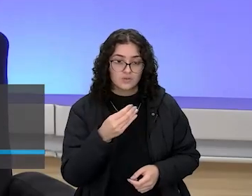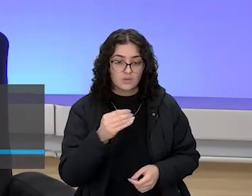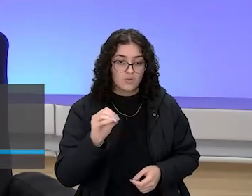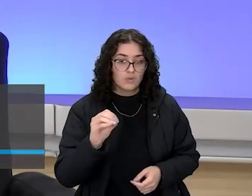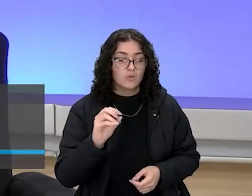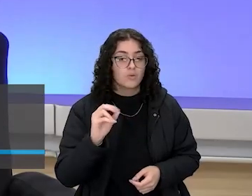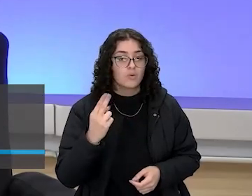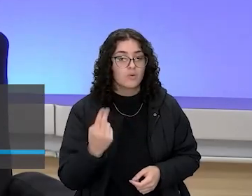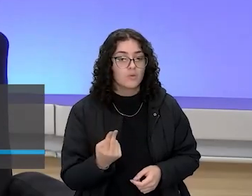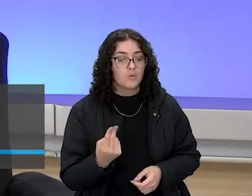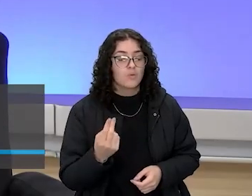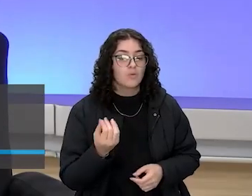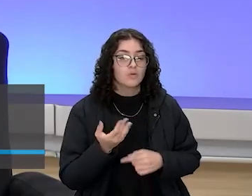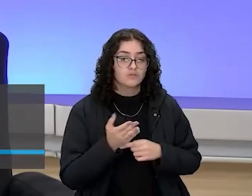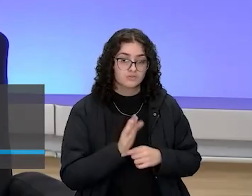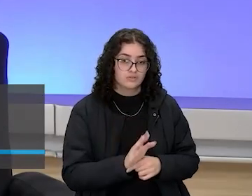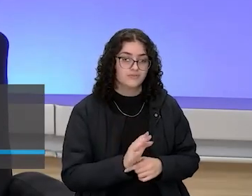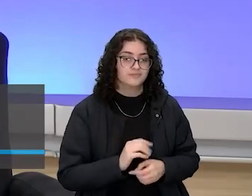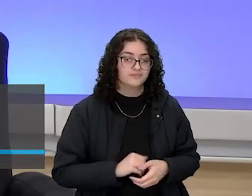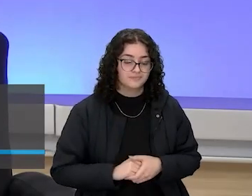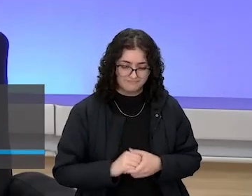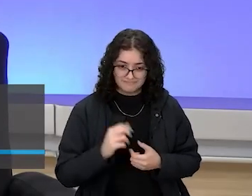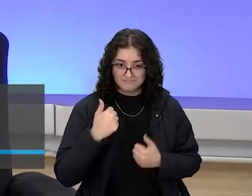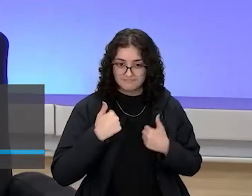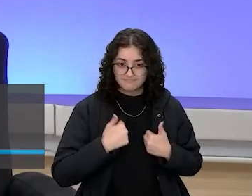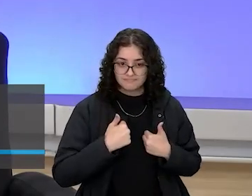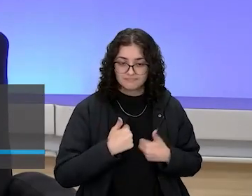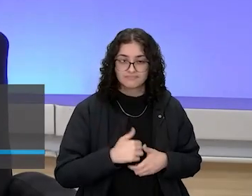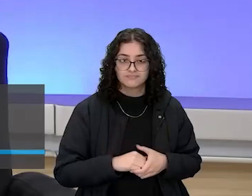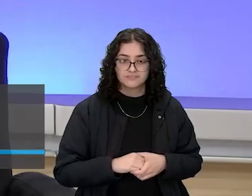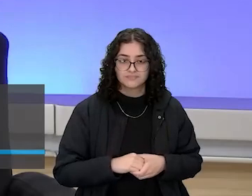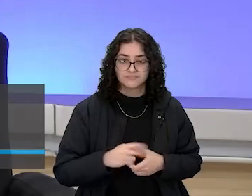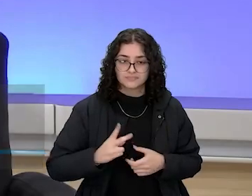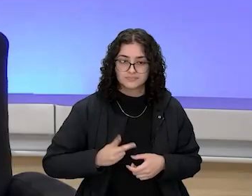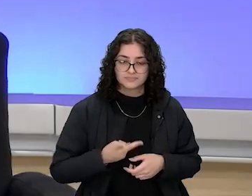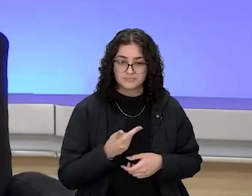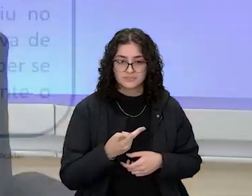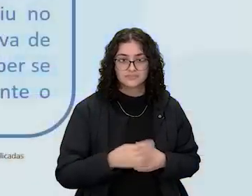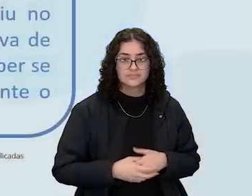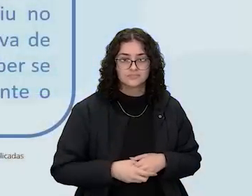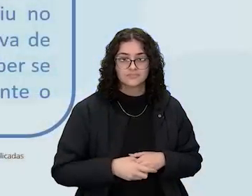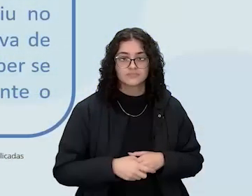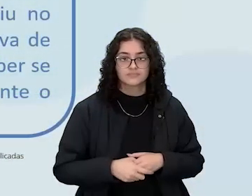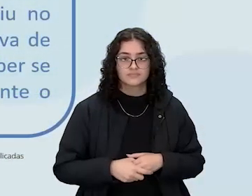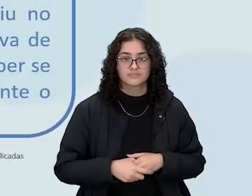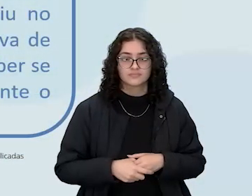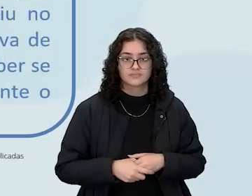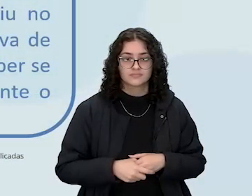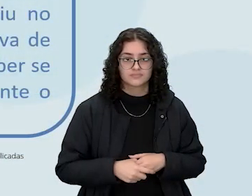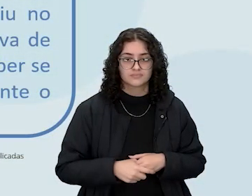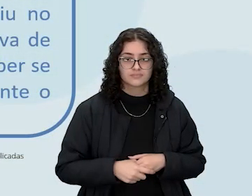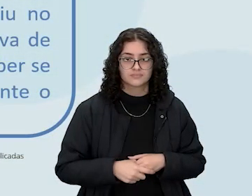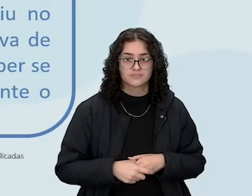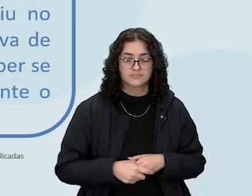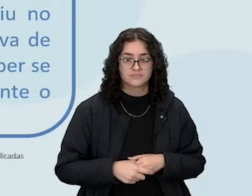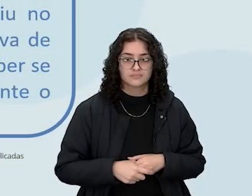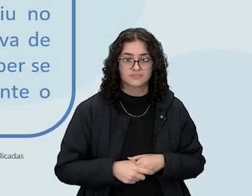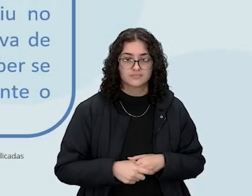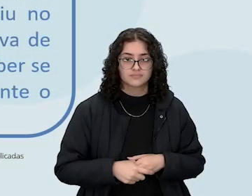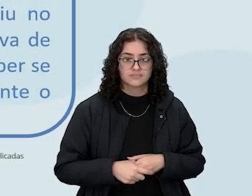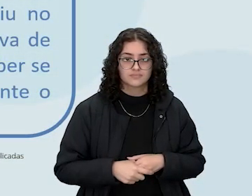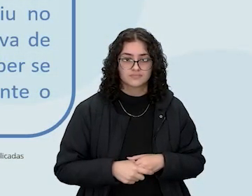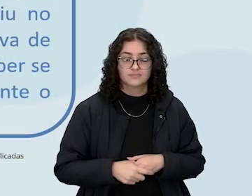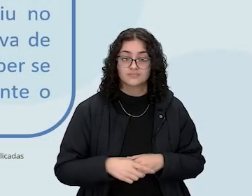ou vamos ajudar o seu João, beleza? Continuando então aí a